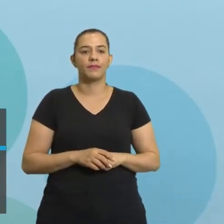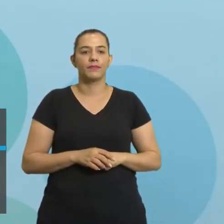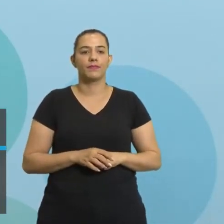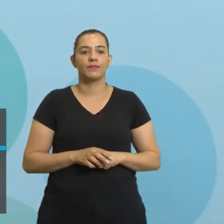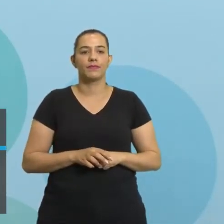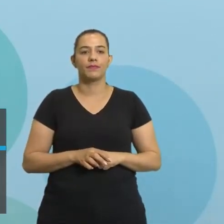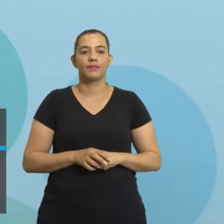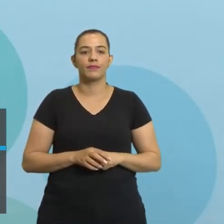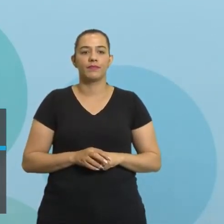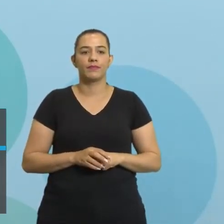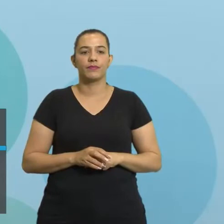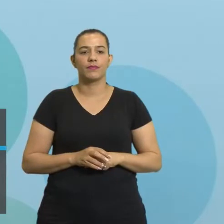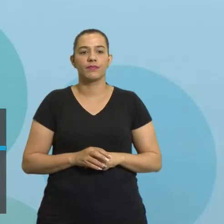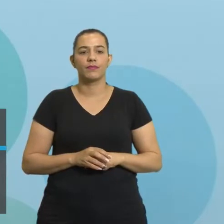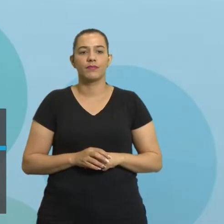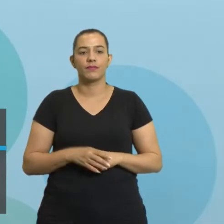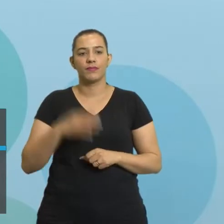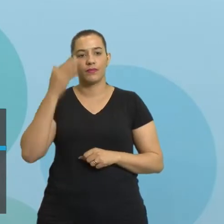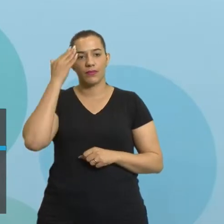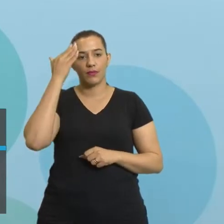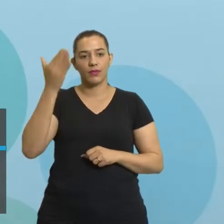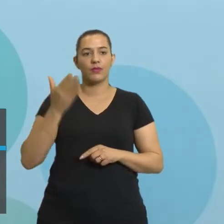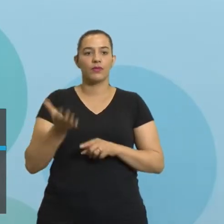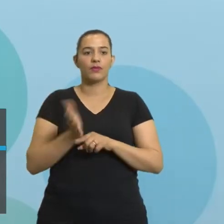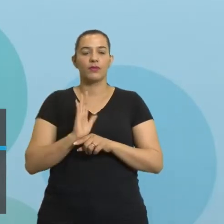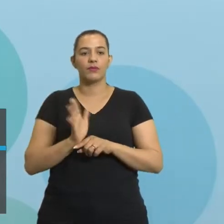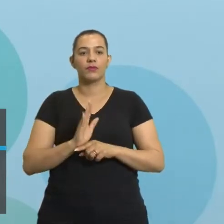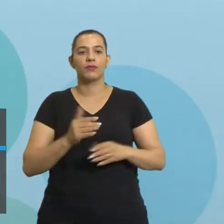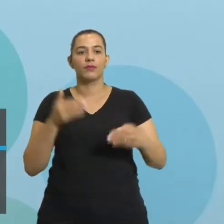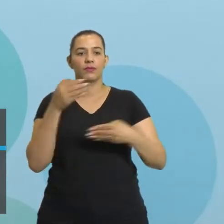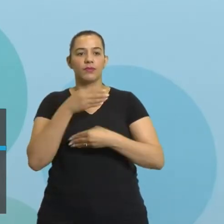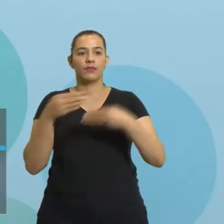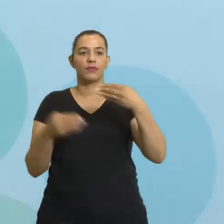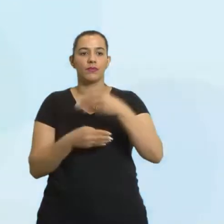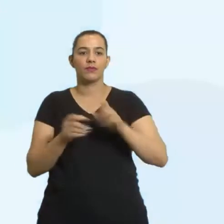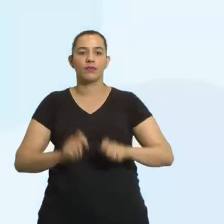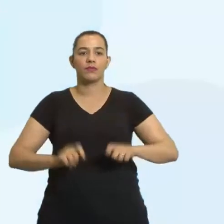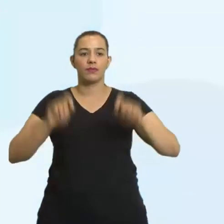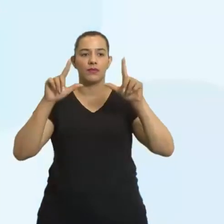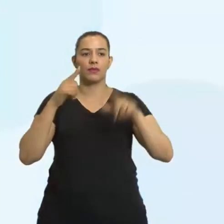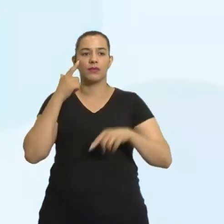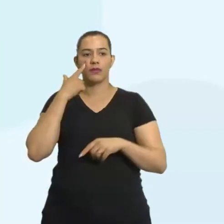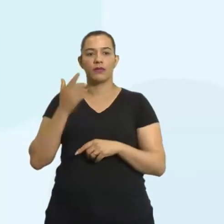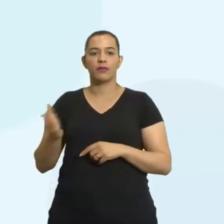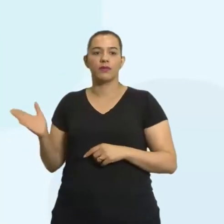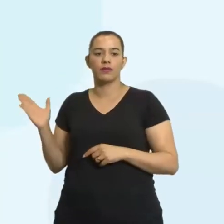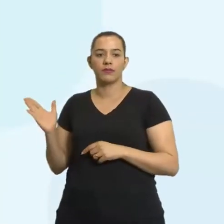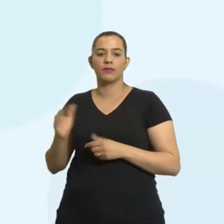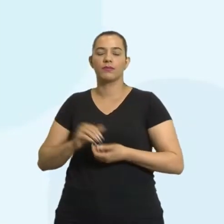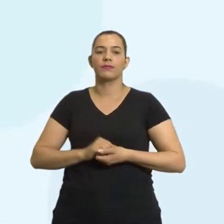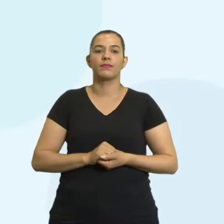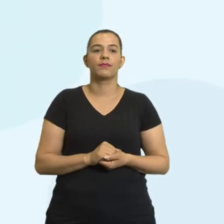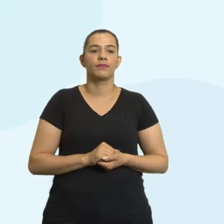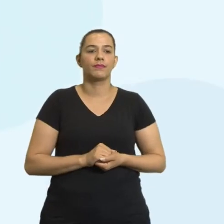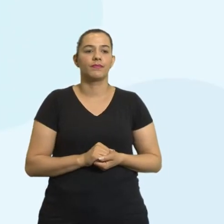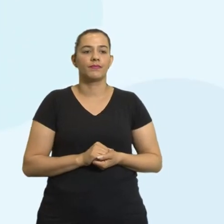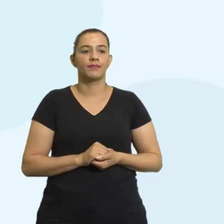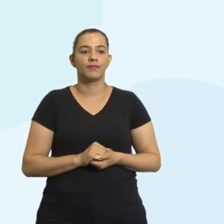Então, obrigada por passar o slide, se vocês puderem colocar agora na tela. Isso.